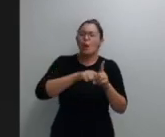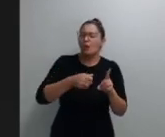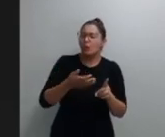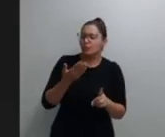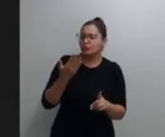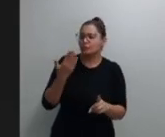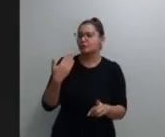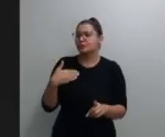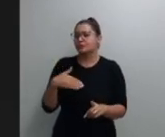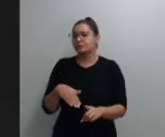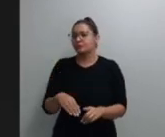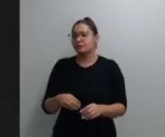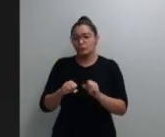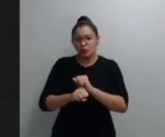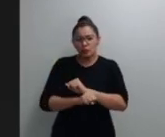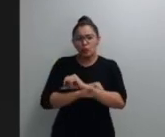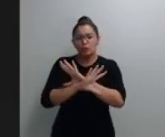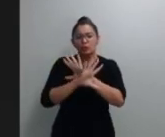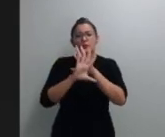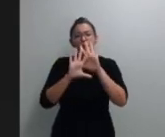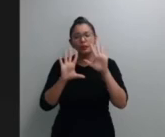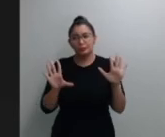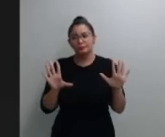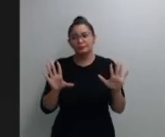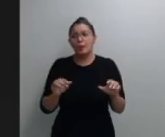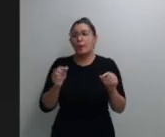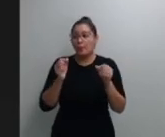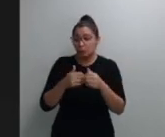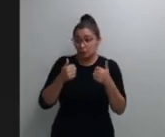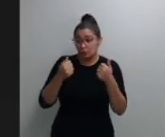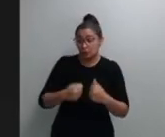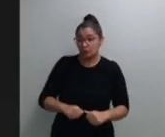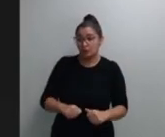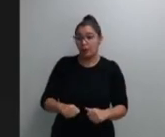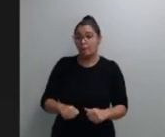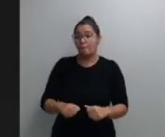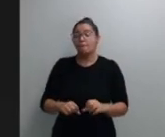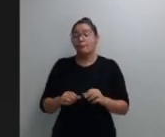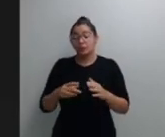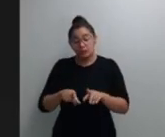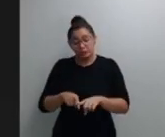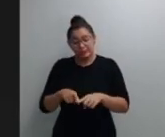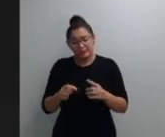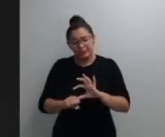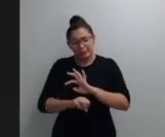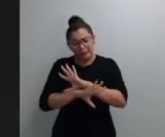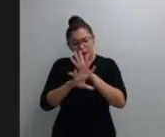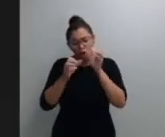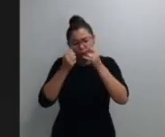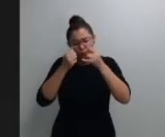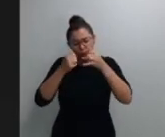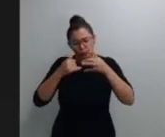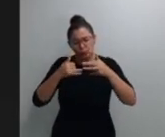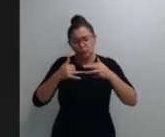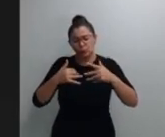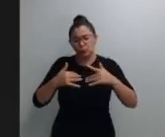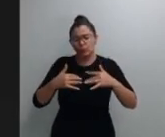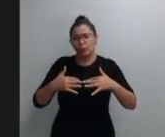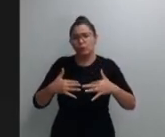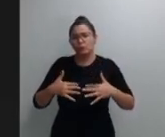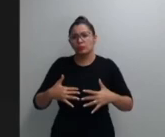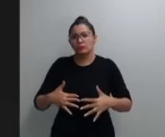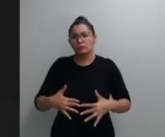pensei ter deixado claro mas posso até deixar mais claro ainda no voto mas está no voto exatamente isso ocorreu em 12 de janeiro de 96 a